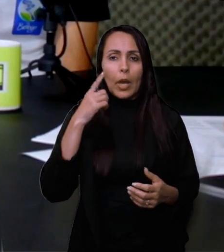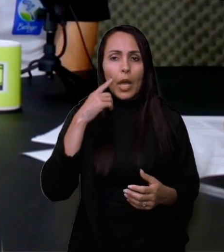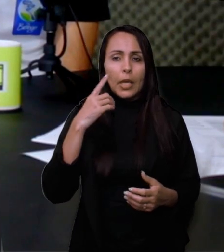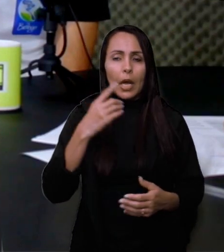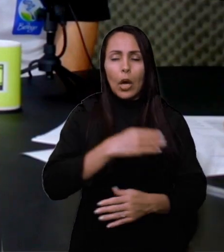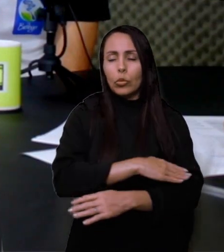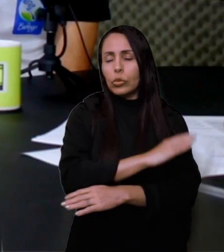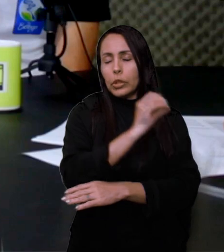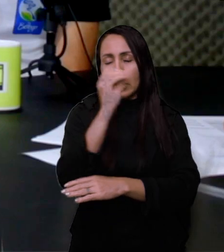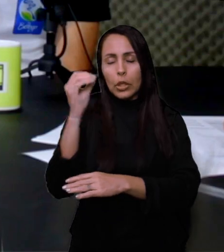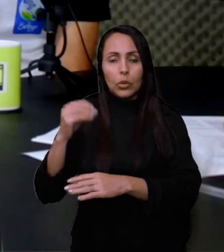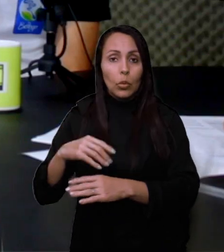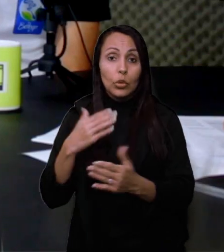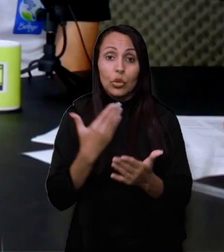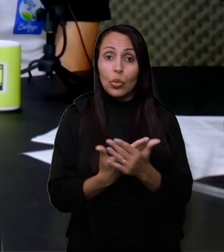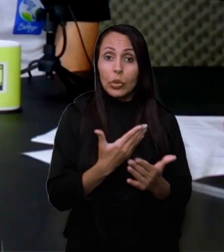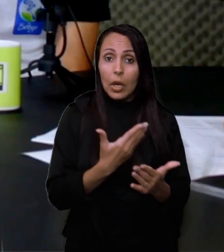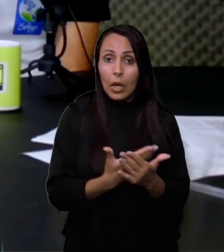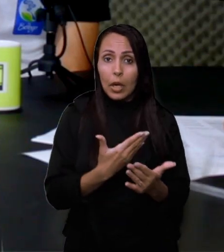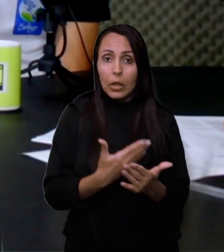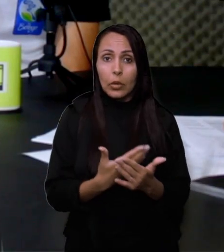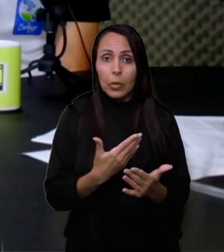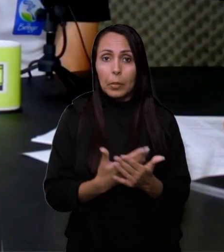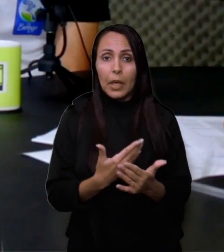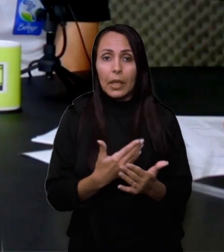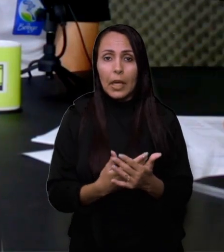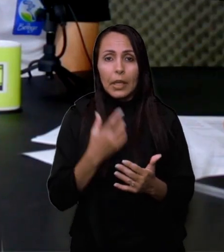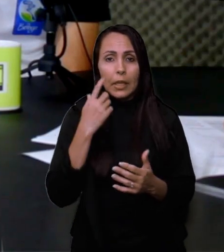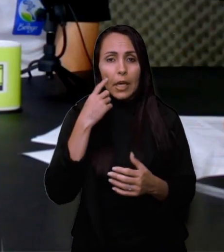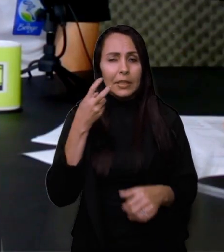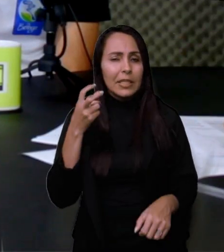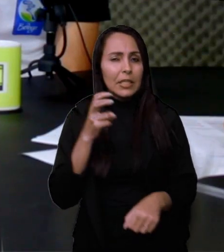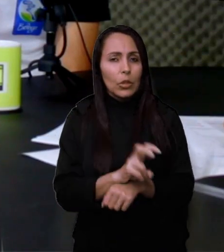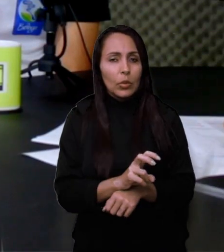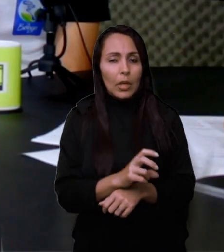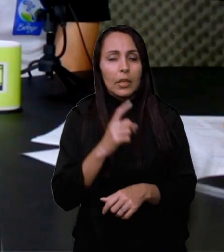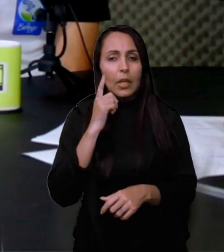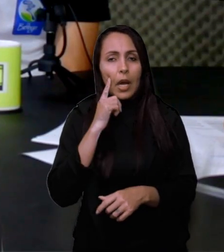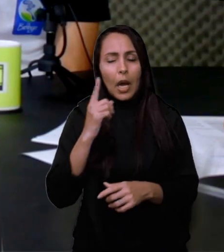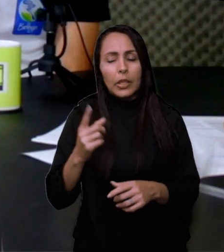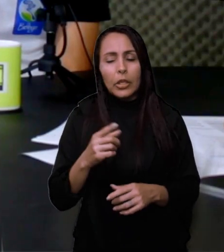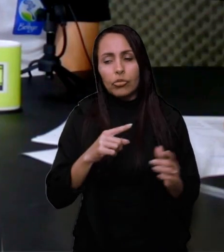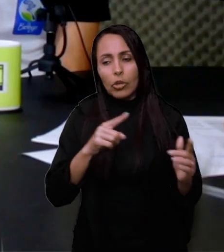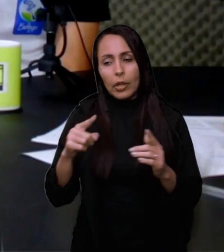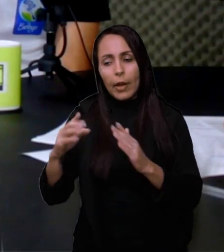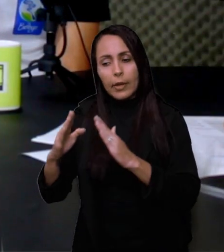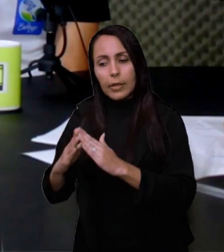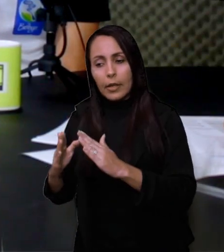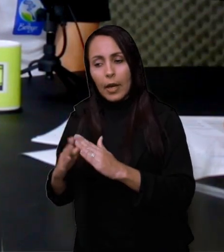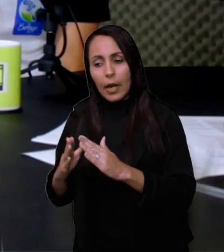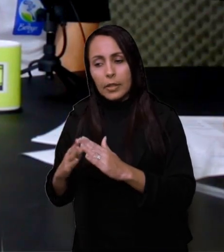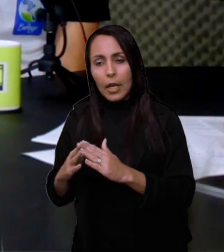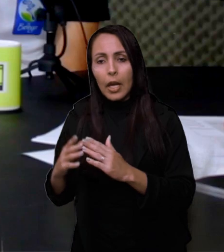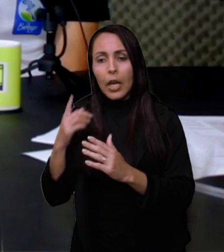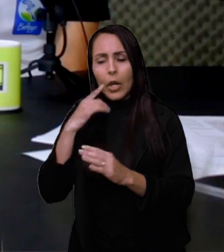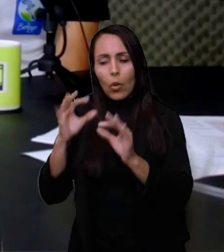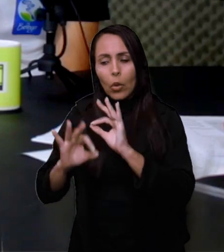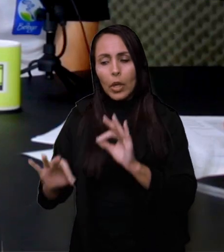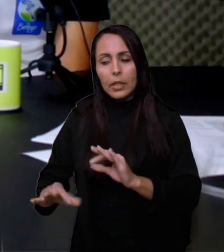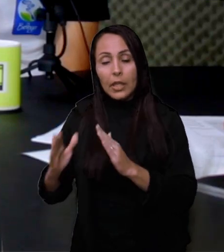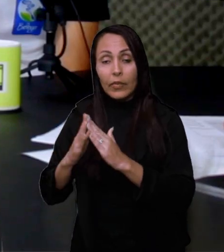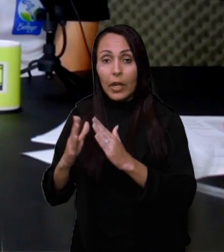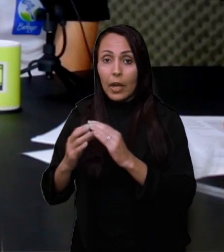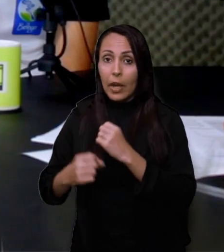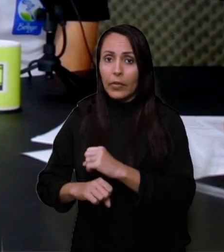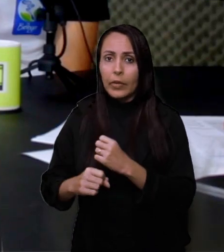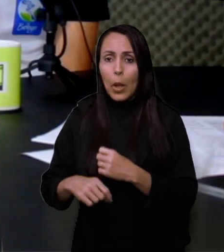estudando pra largar 4, 5 horas da tarde, ir pro pré-vestibular, chegar em casa, fazer as coisas de casa. Então, foi muito corrido. Eu pensei